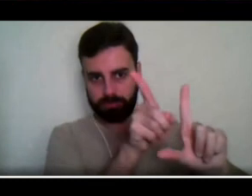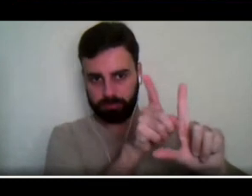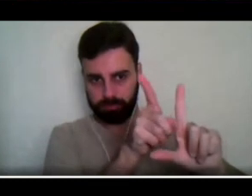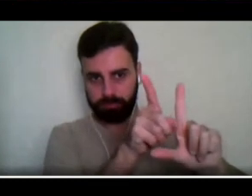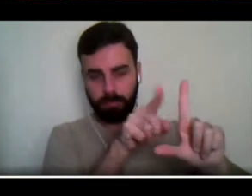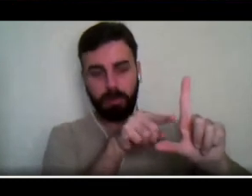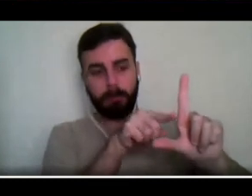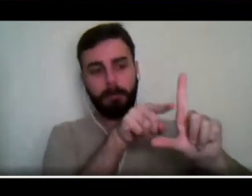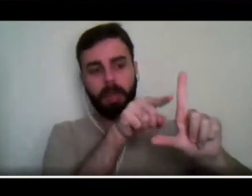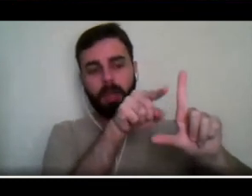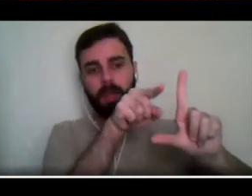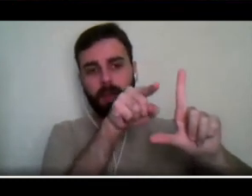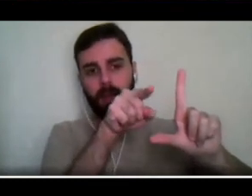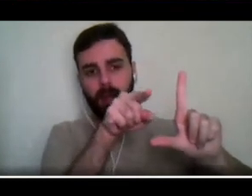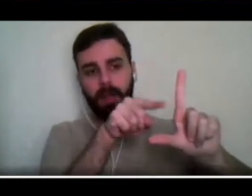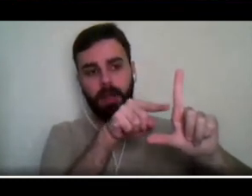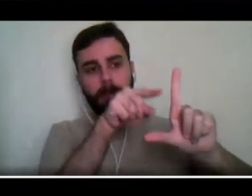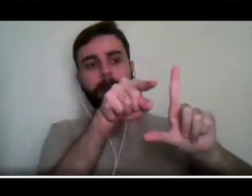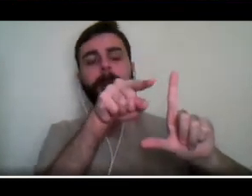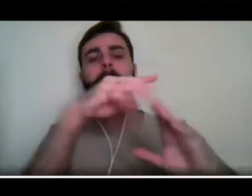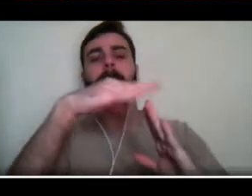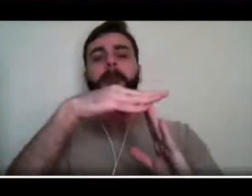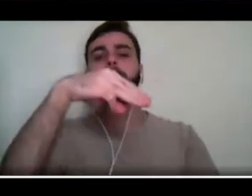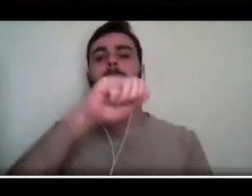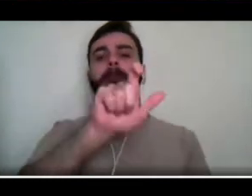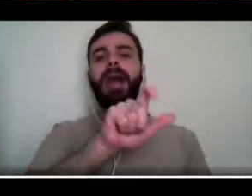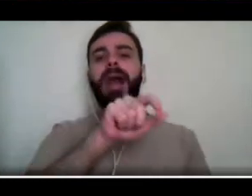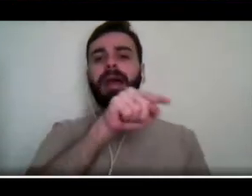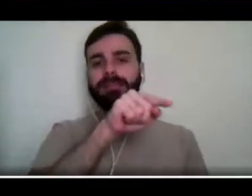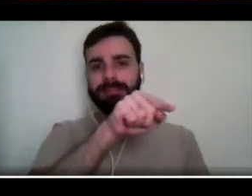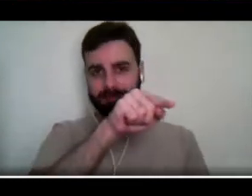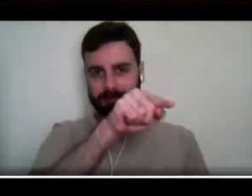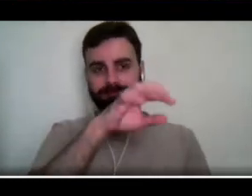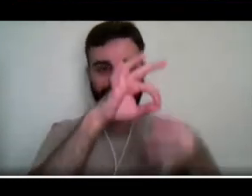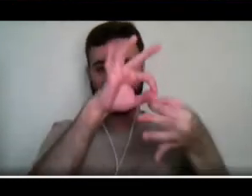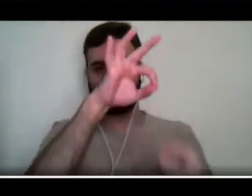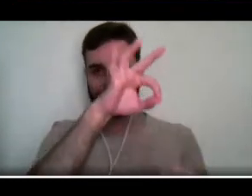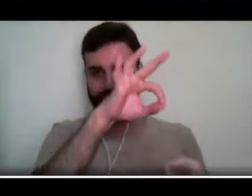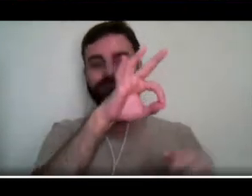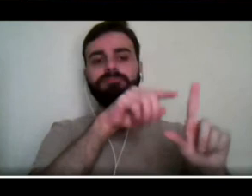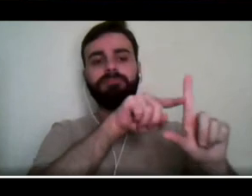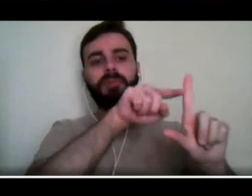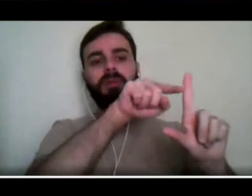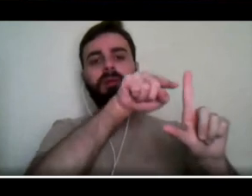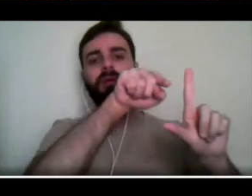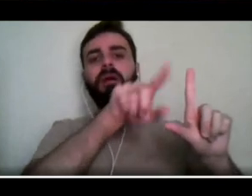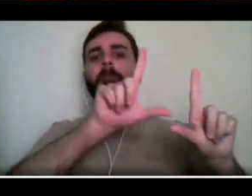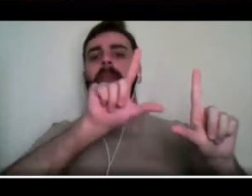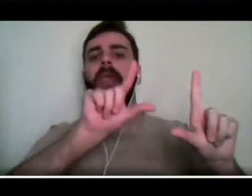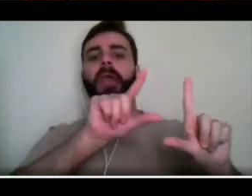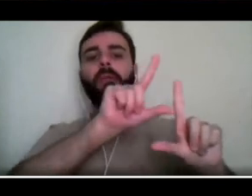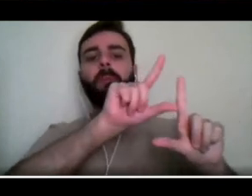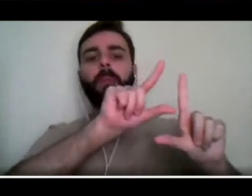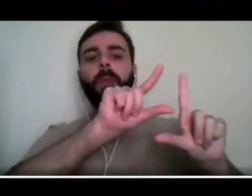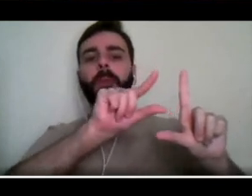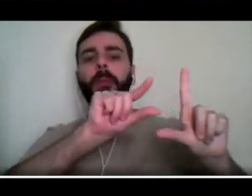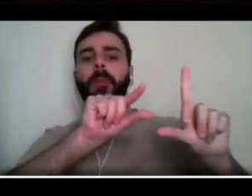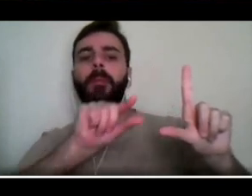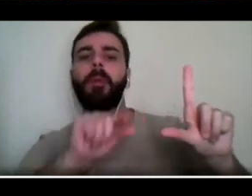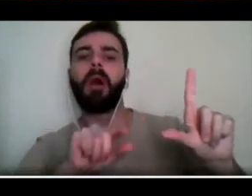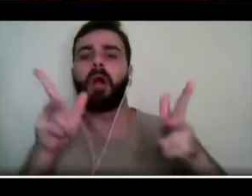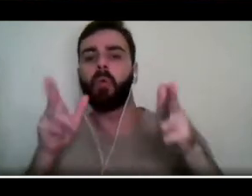ela vai diminuindo, que é o que está acontecendo aqui, ó. O módulo da velocidade está diminuindo até chegar a zero,